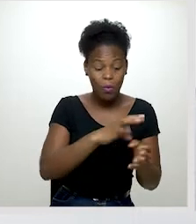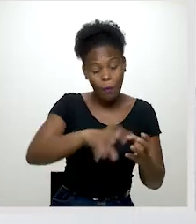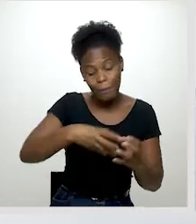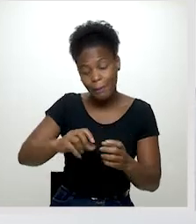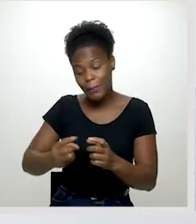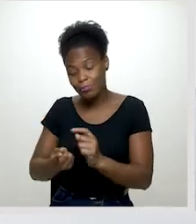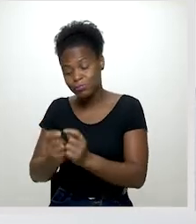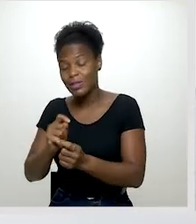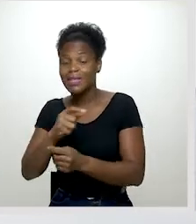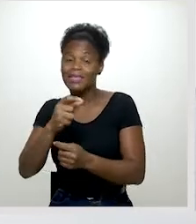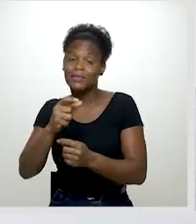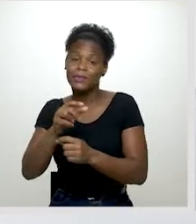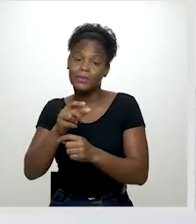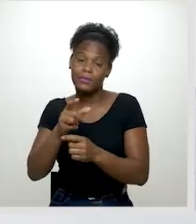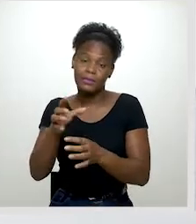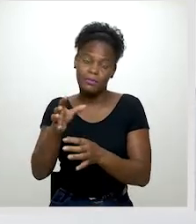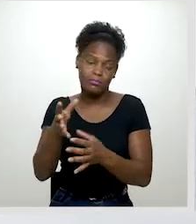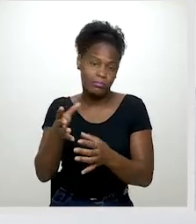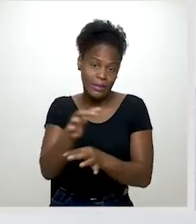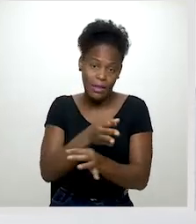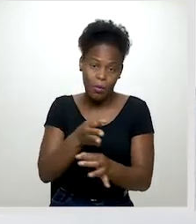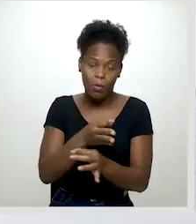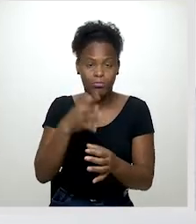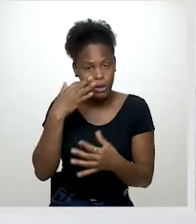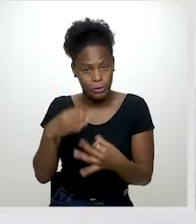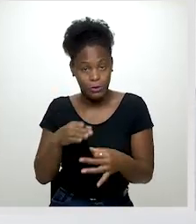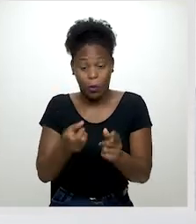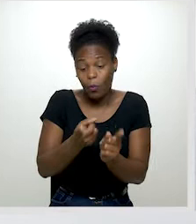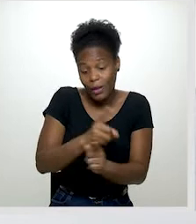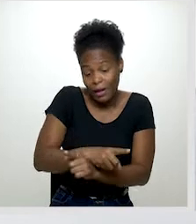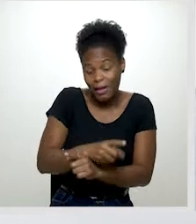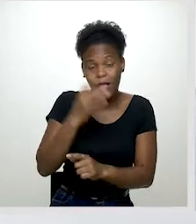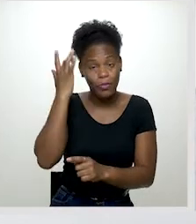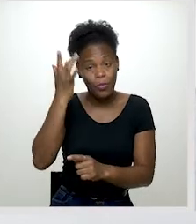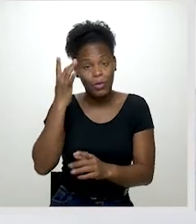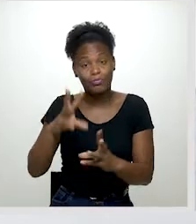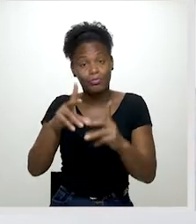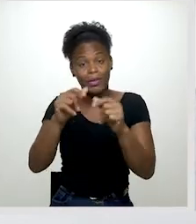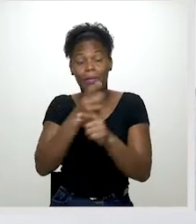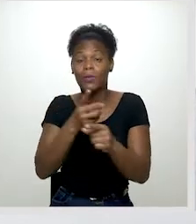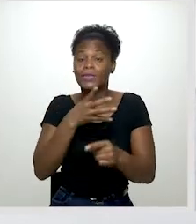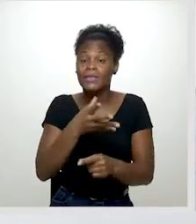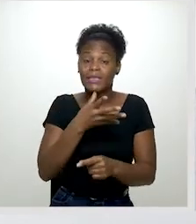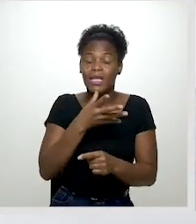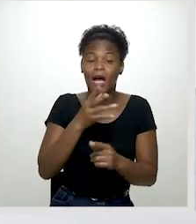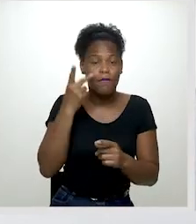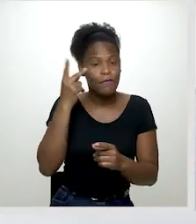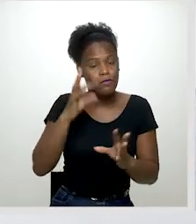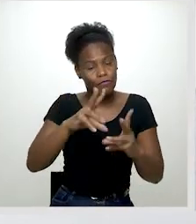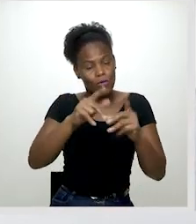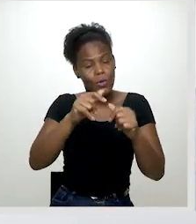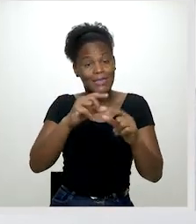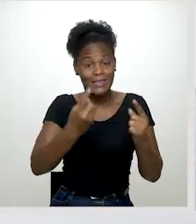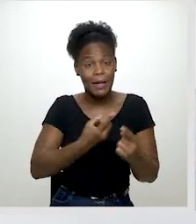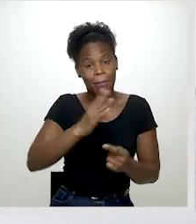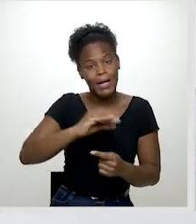que contraria a teoria da evolução, que admite que a vida evolui a partir dos seres mais simples para